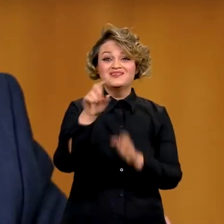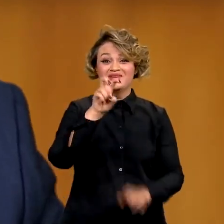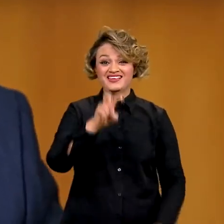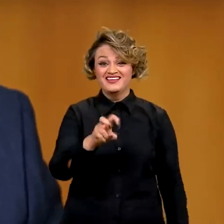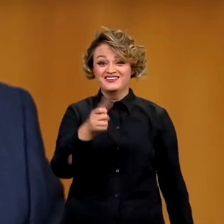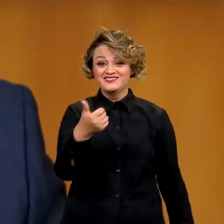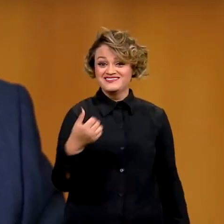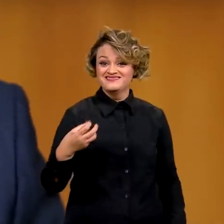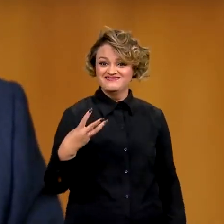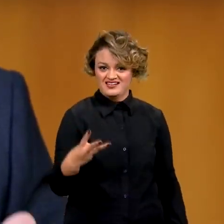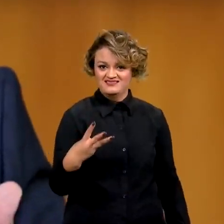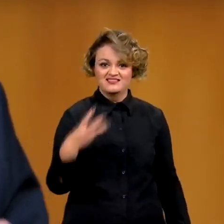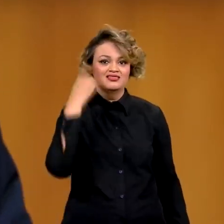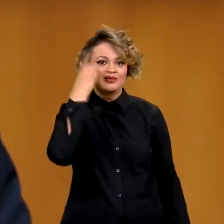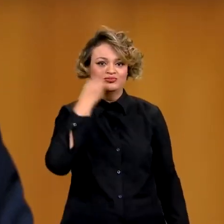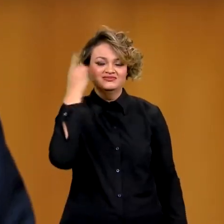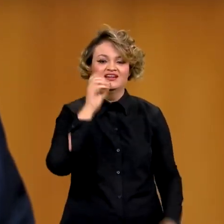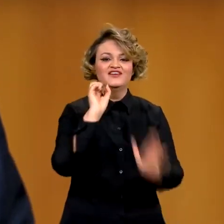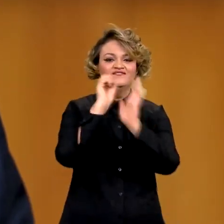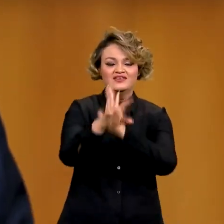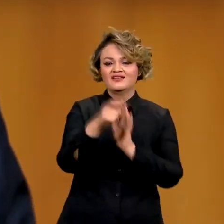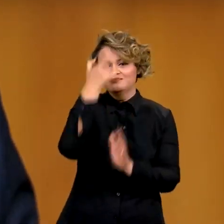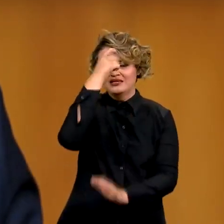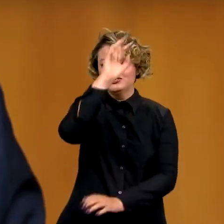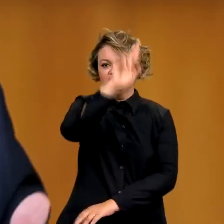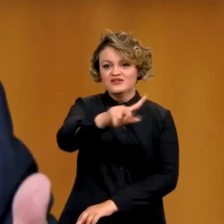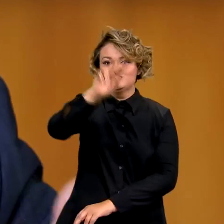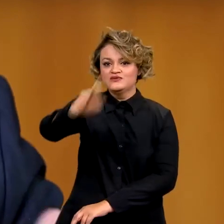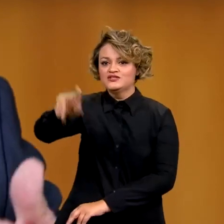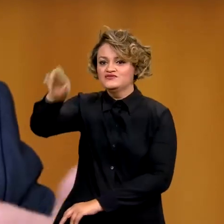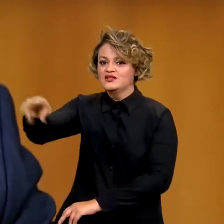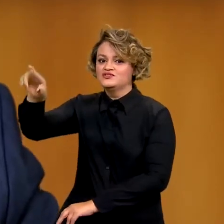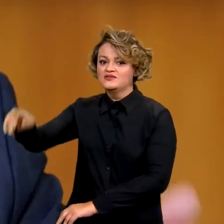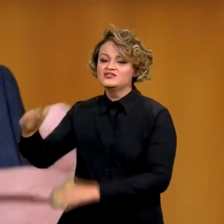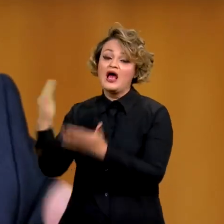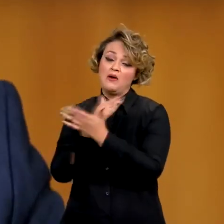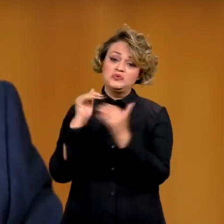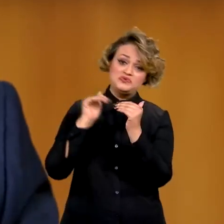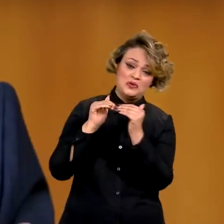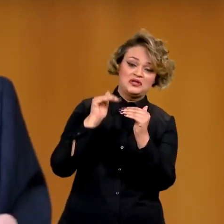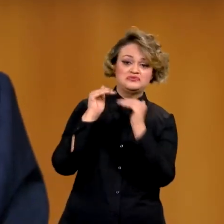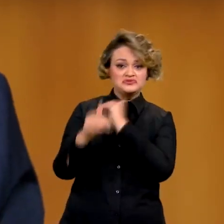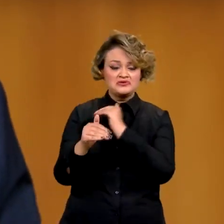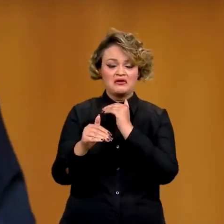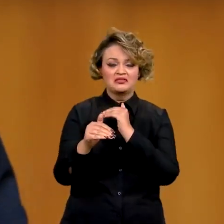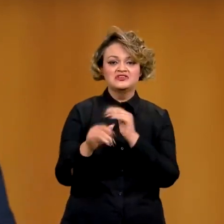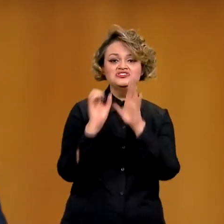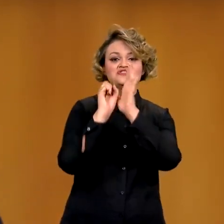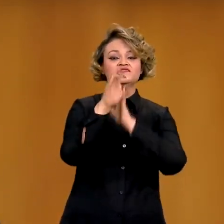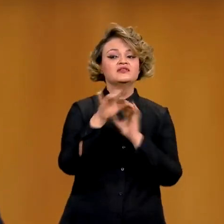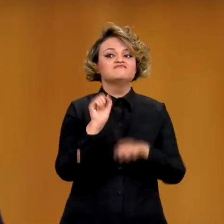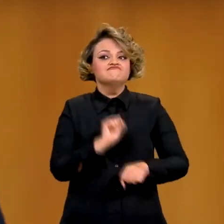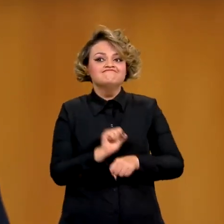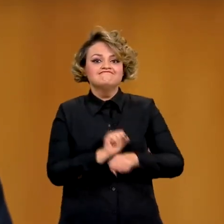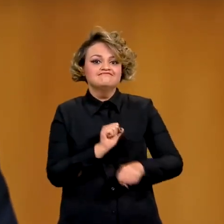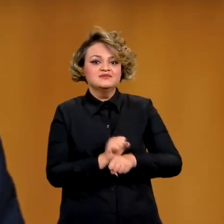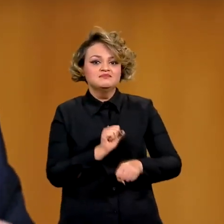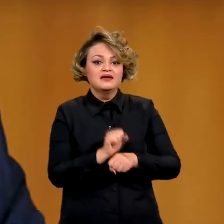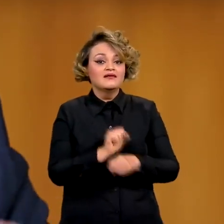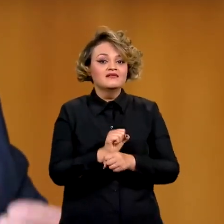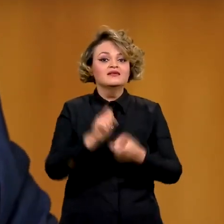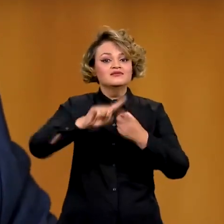as mulheres e homens sabe que pensam diferente alguns pensam iguais outros diferente e é normal que você